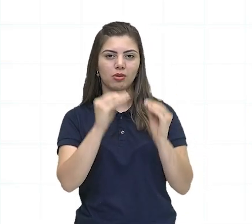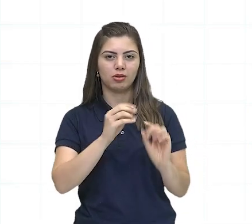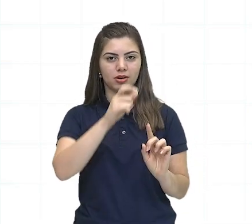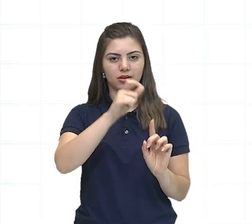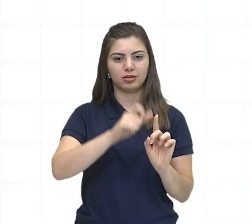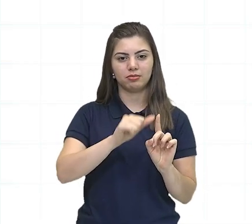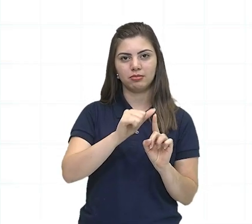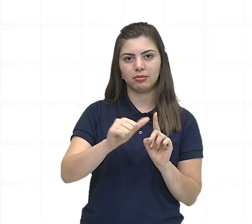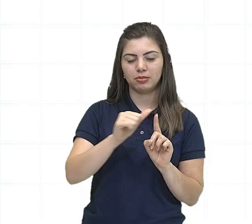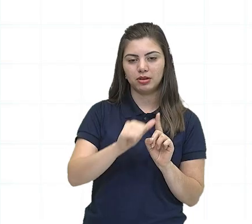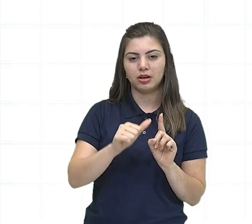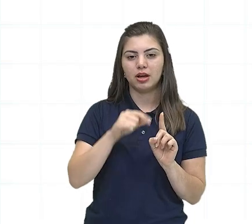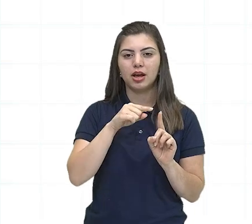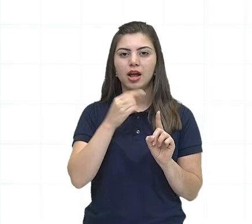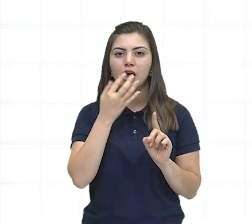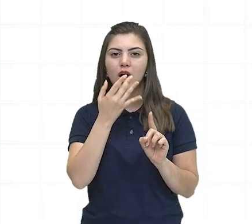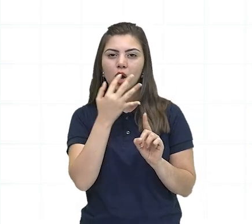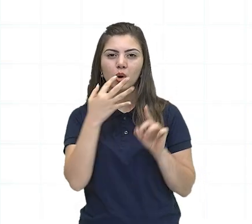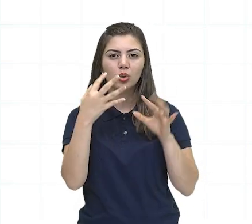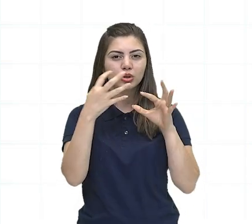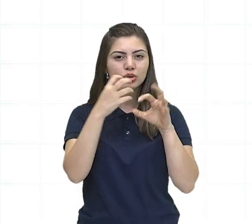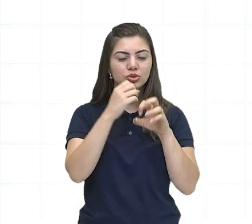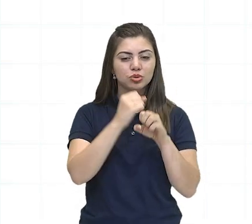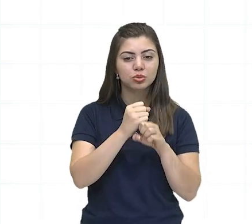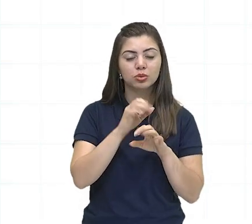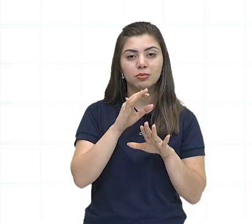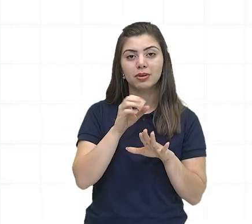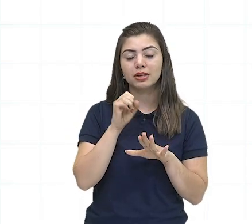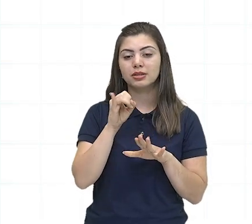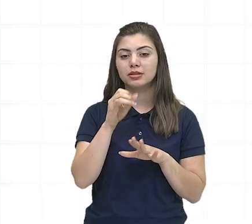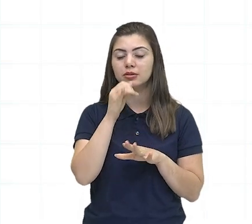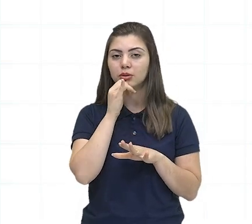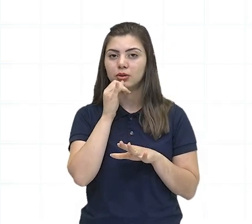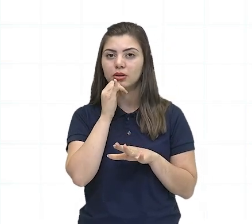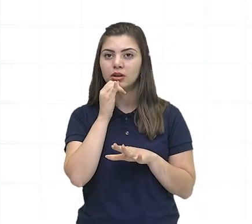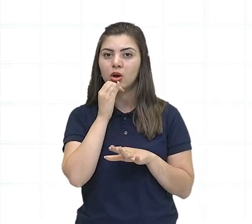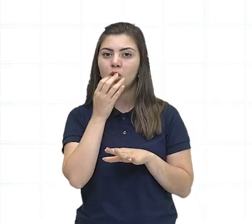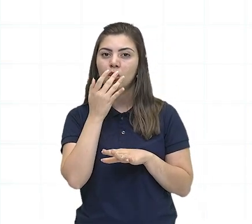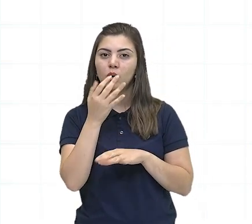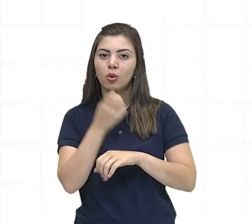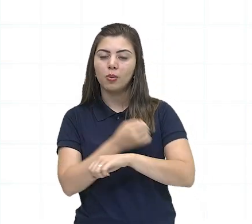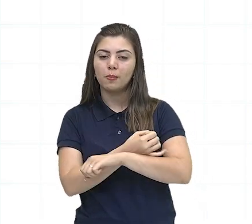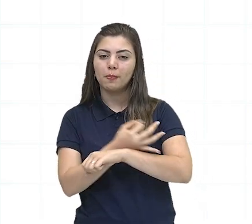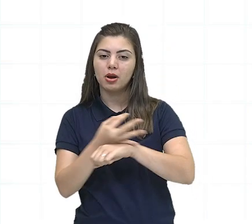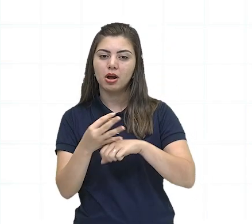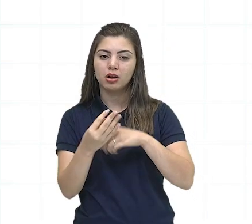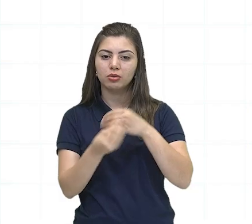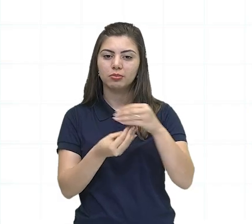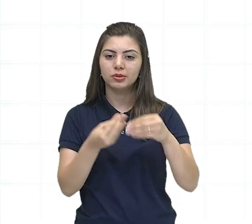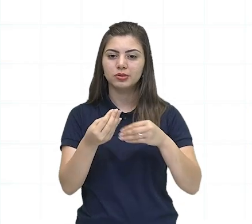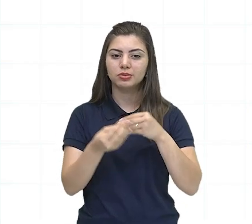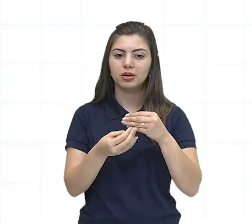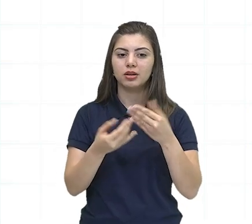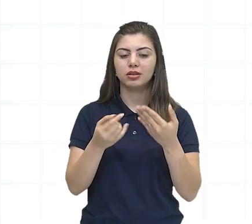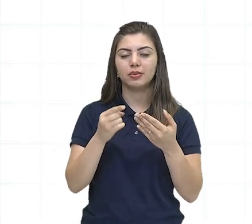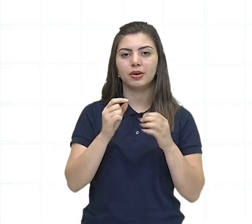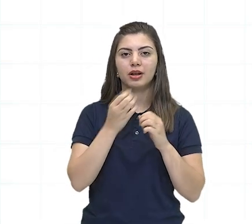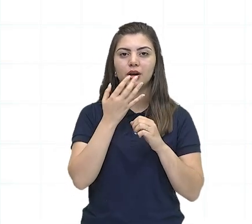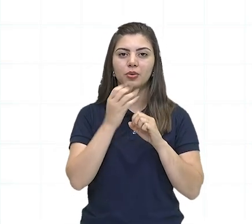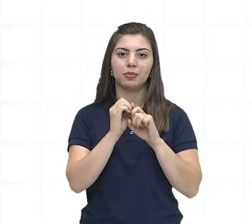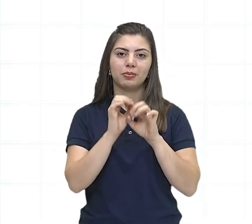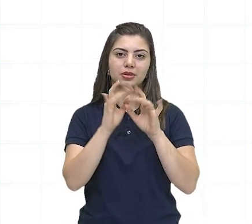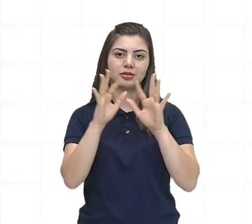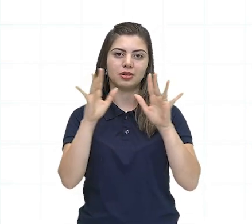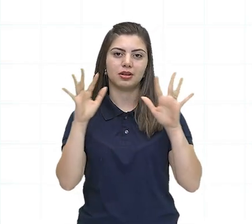fica com uma tonalidade mais escura. Já se acrescentarmos branco a uma cor, ela fica com uma